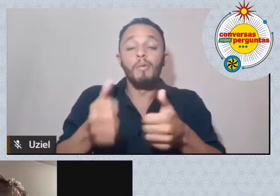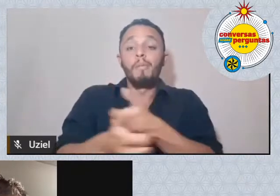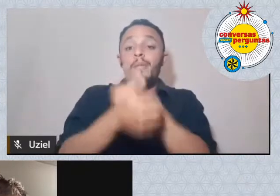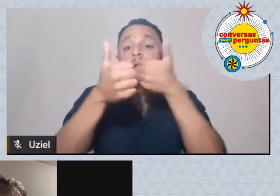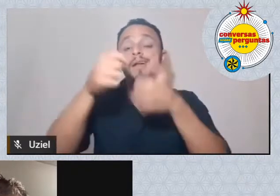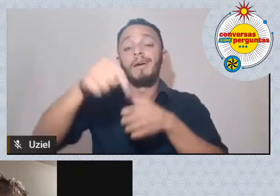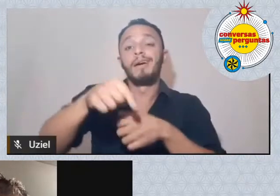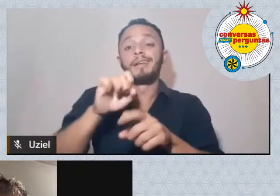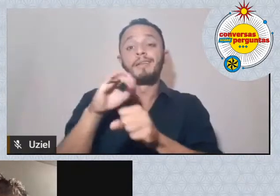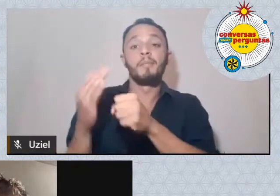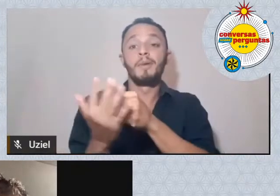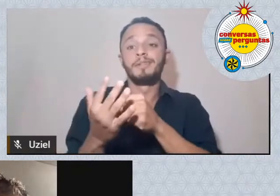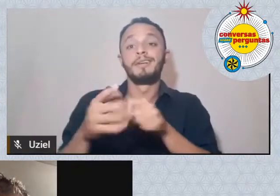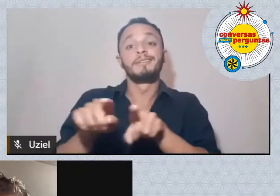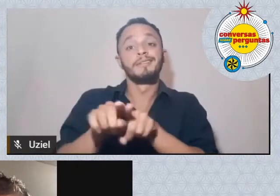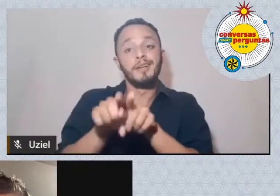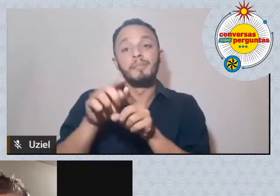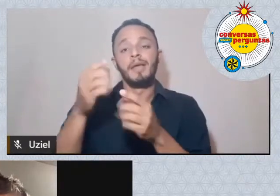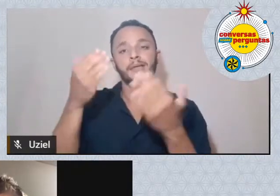saúde mental?